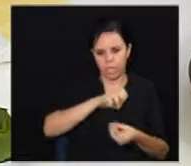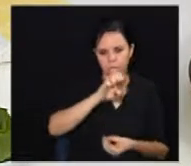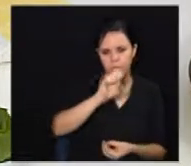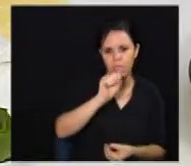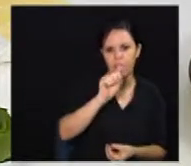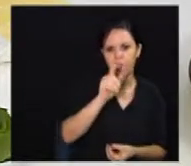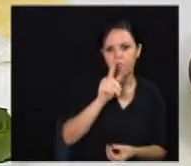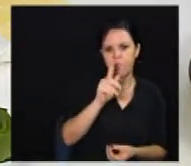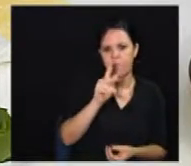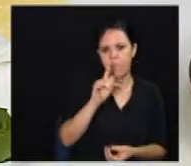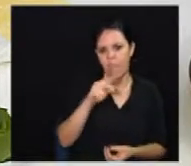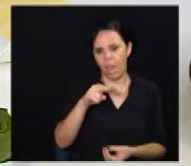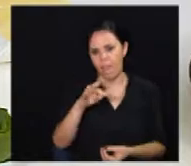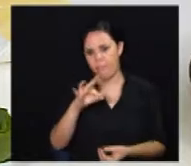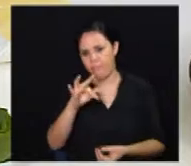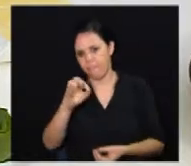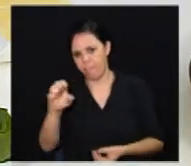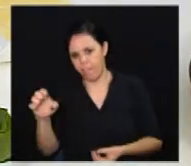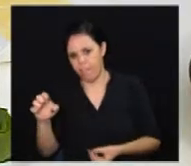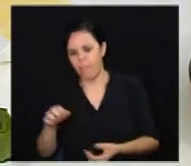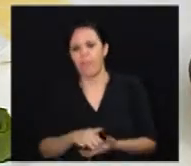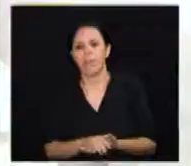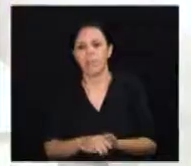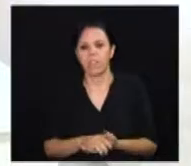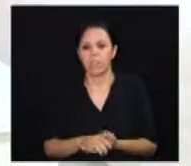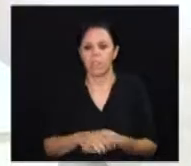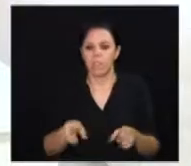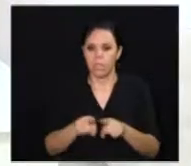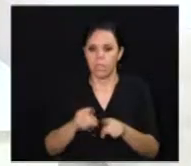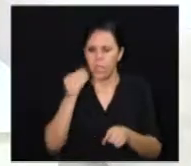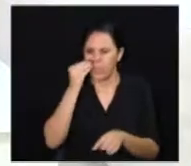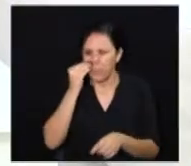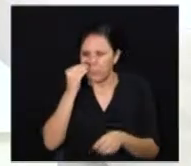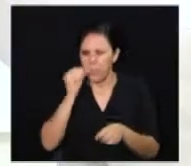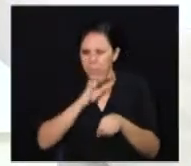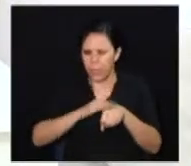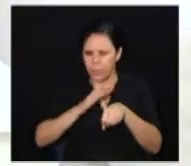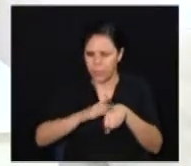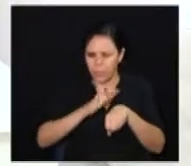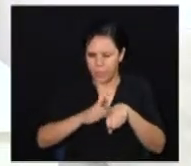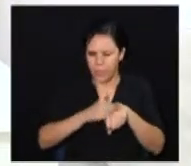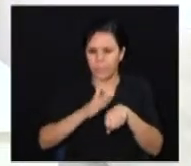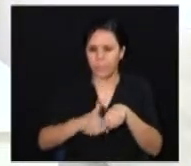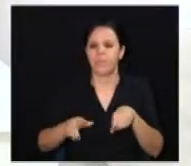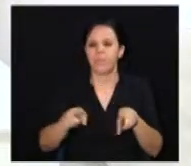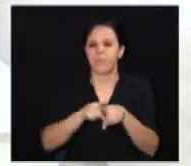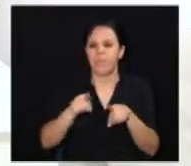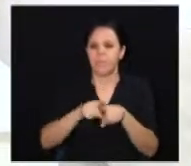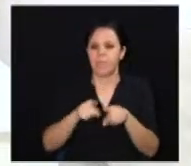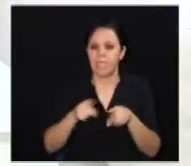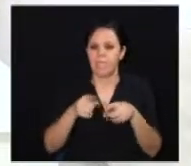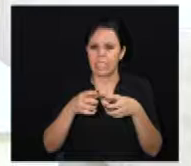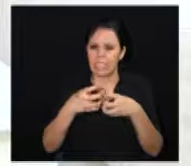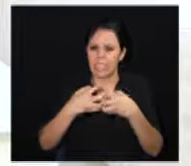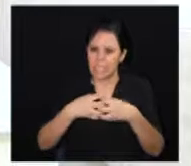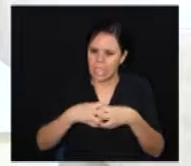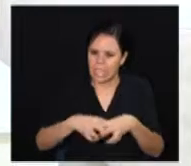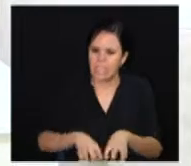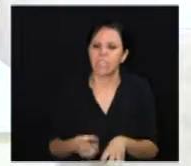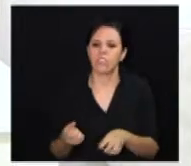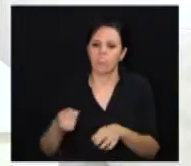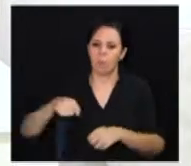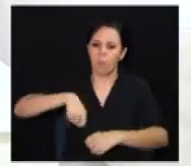siciliano. A gente tritura, né, a ricota, deixa ela bem cremosinha. O espinafre é cozido em